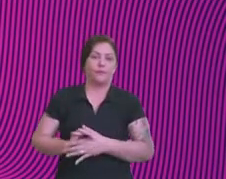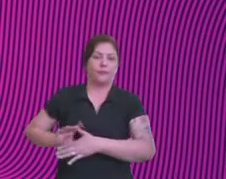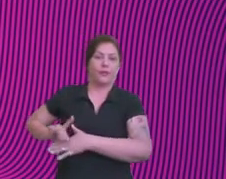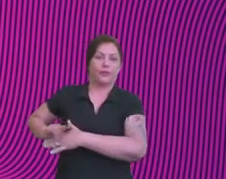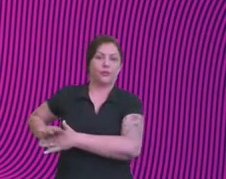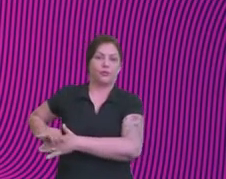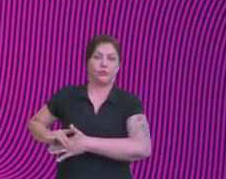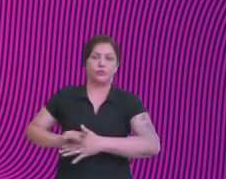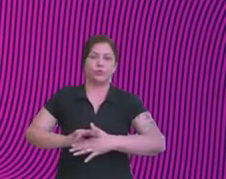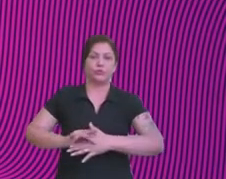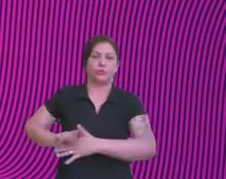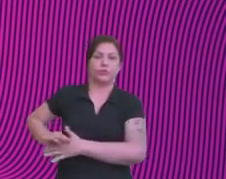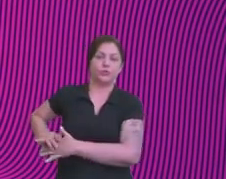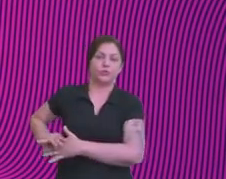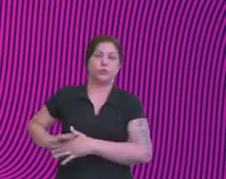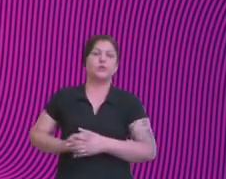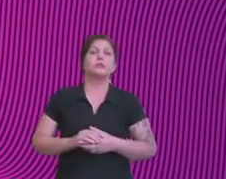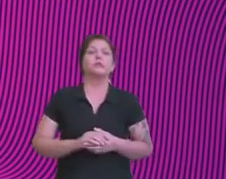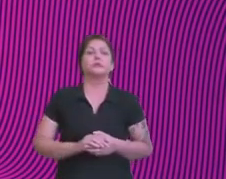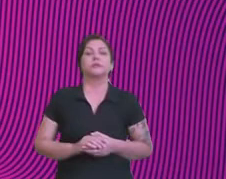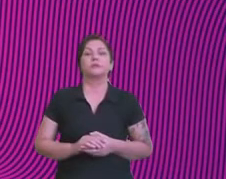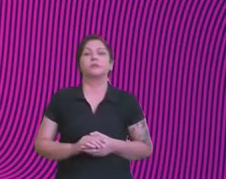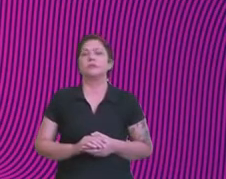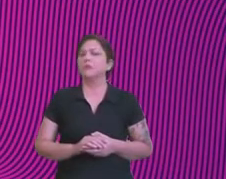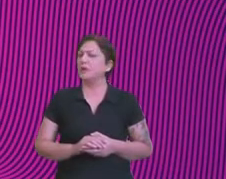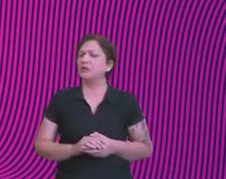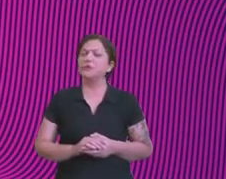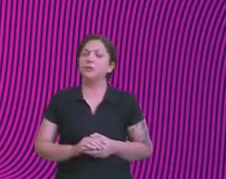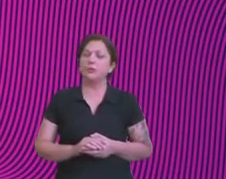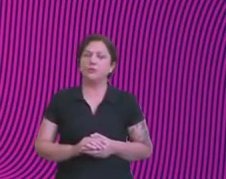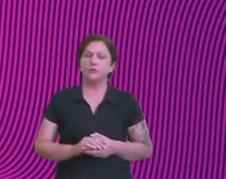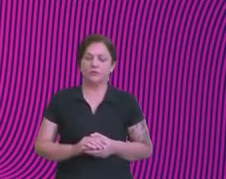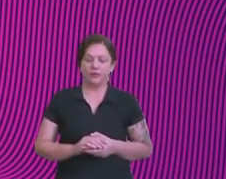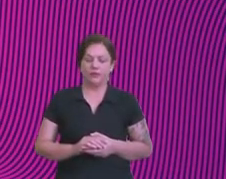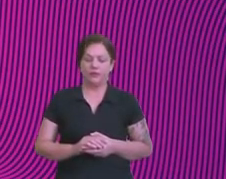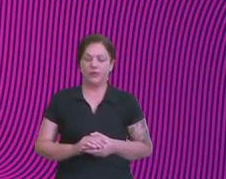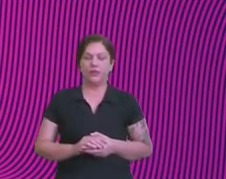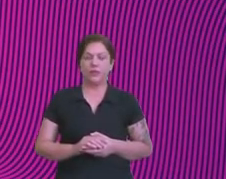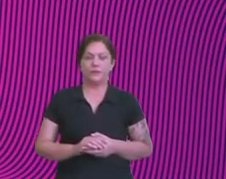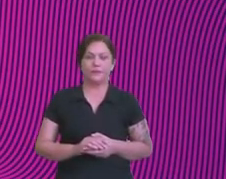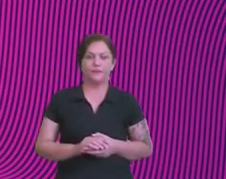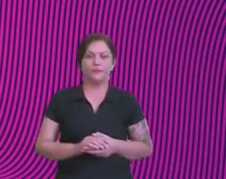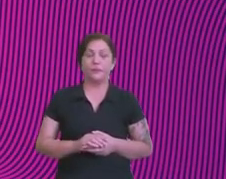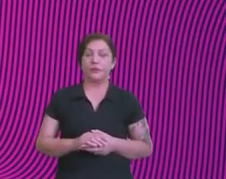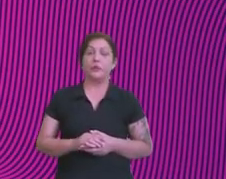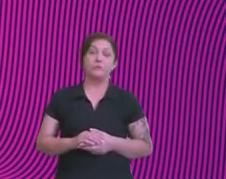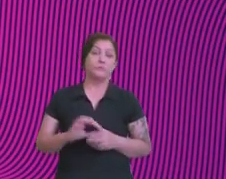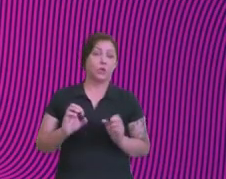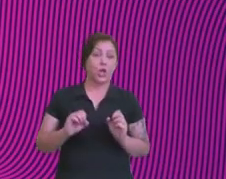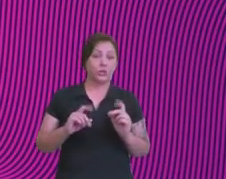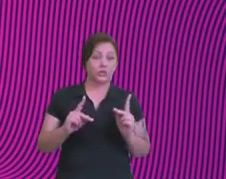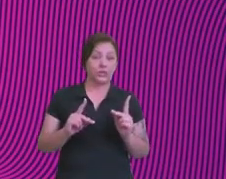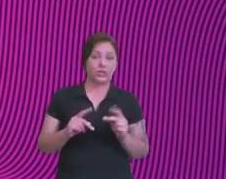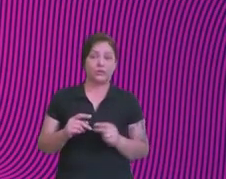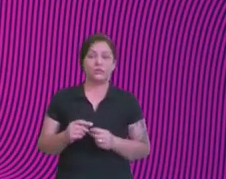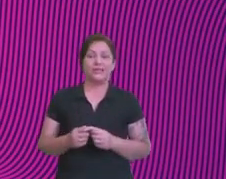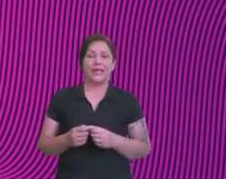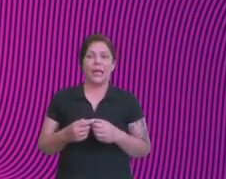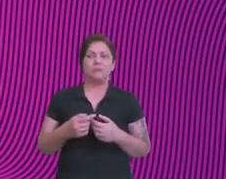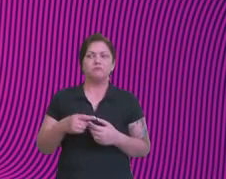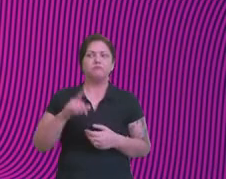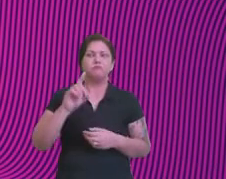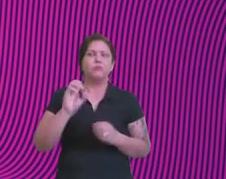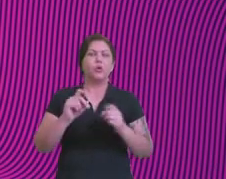Bom dia a todos, obrigado pelo convite. Então, sendo o paciente operável, a radiologia intervencionista tem